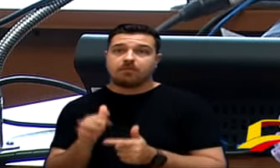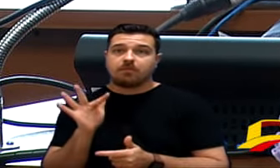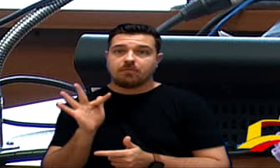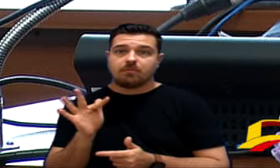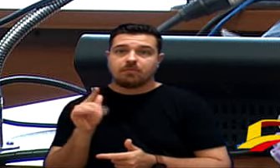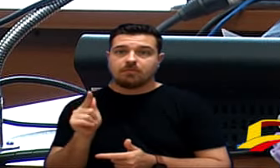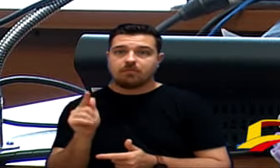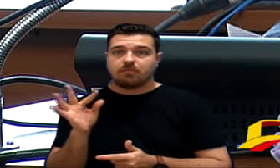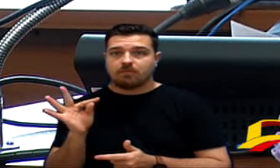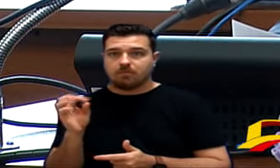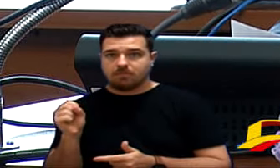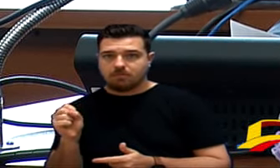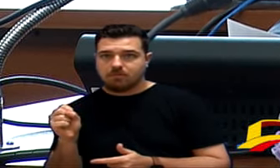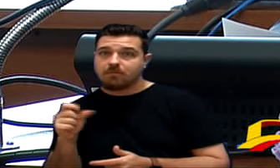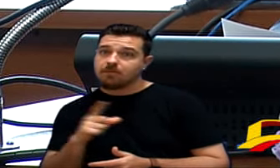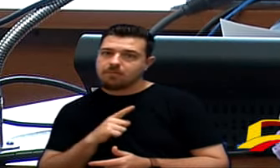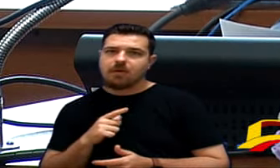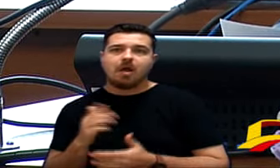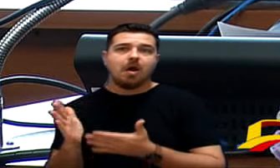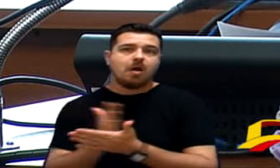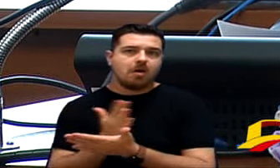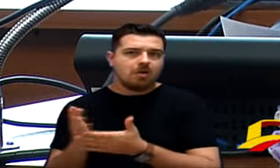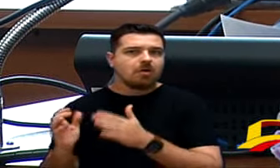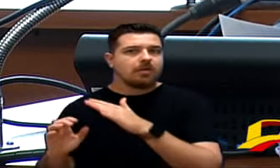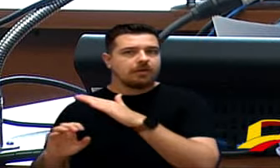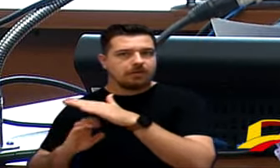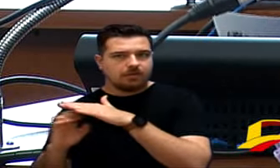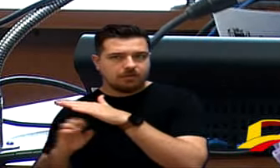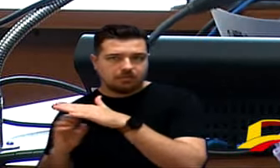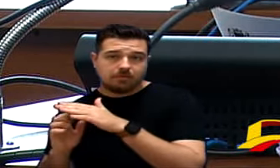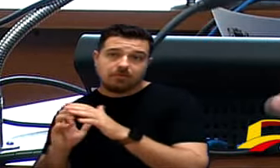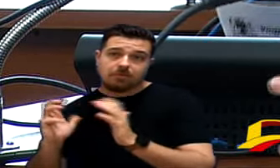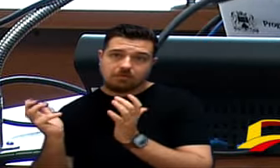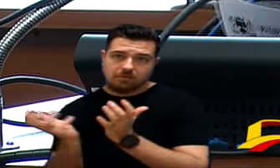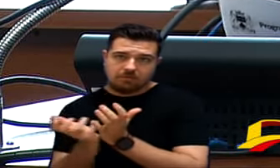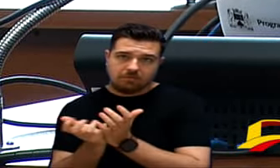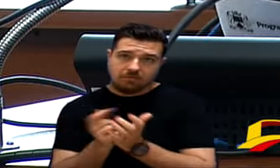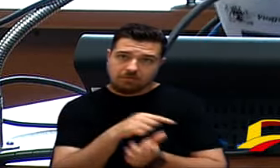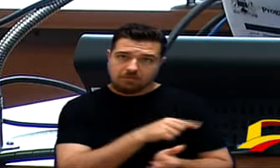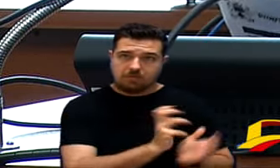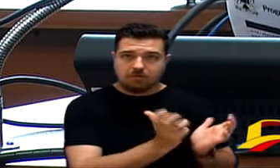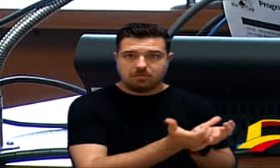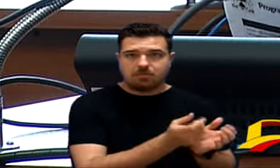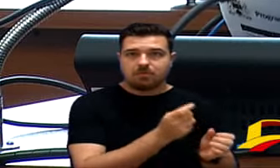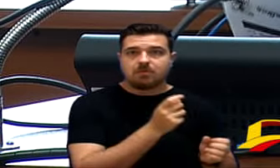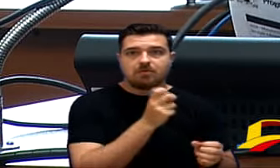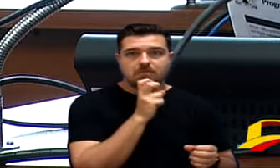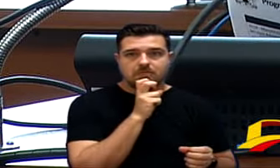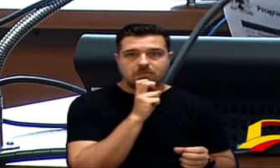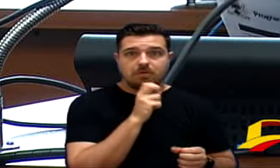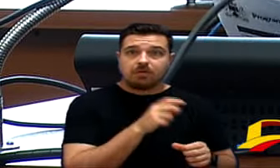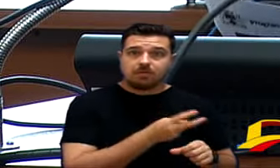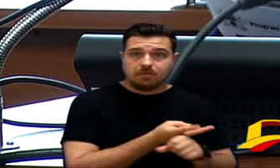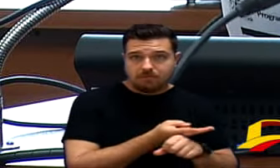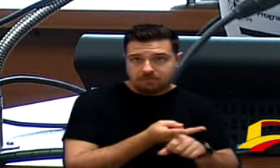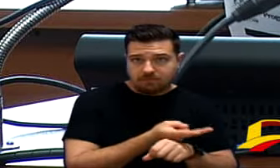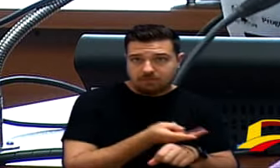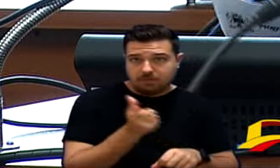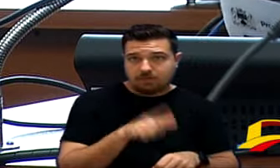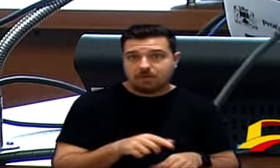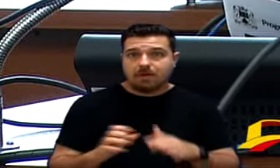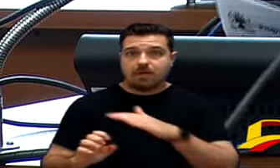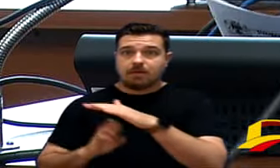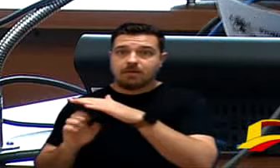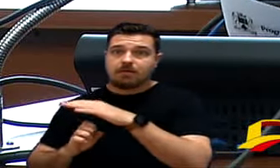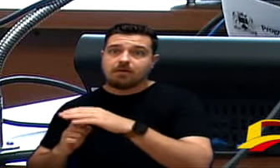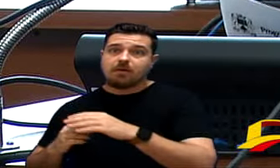FGTS porque tem a empresa parece tem uma comiss tem uma comissão na prefeitura que faz essa fiscalização mas parece que a empresa ela não